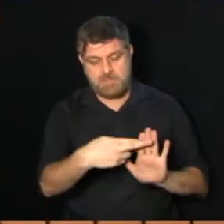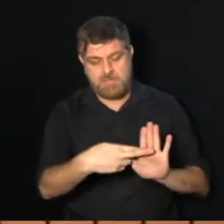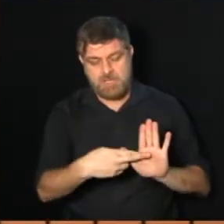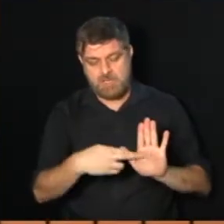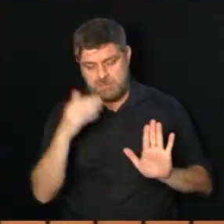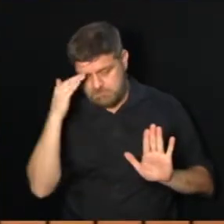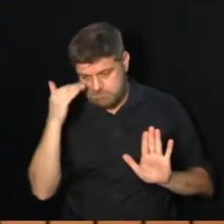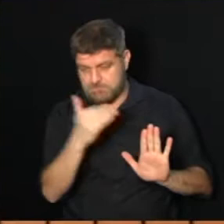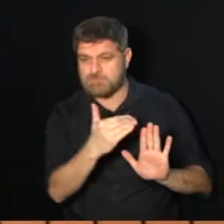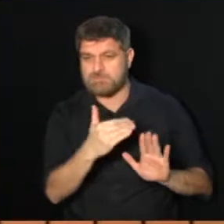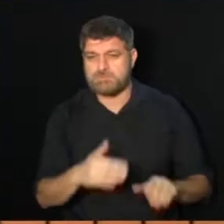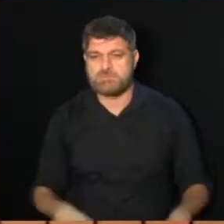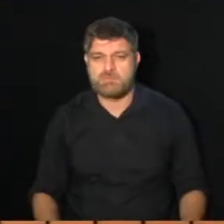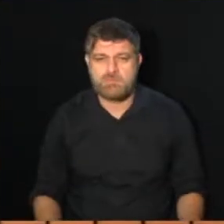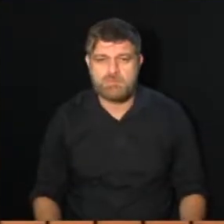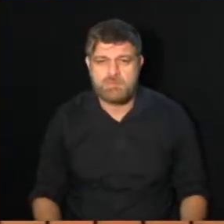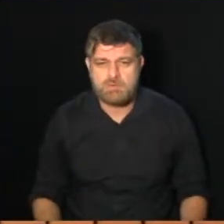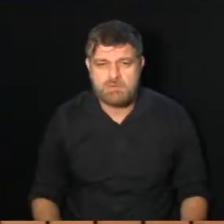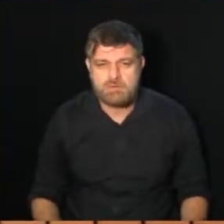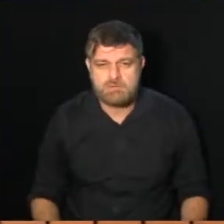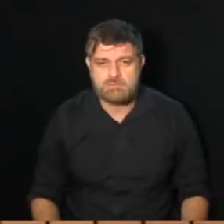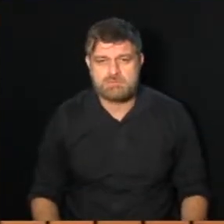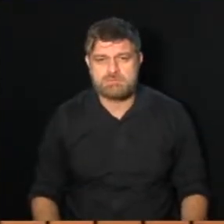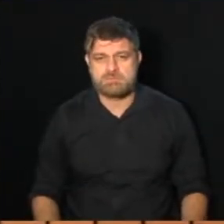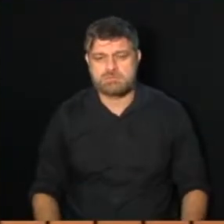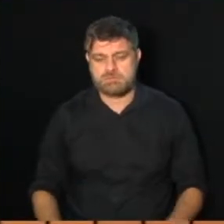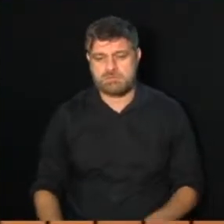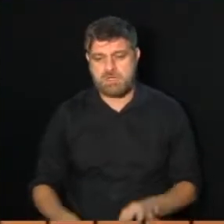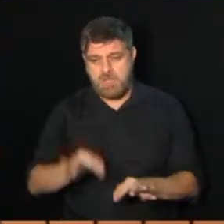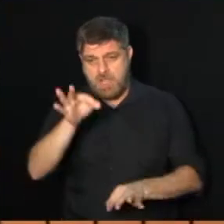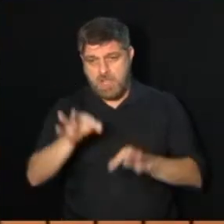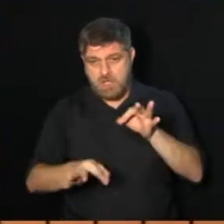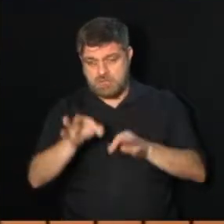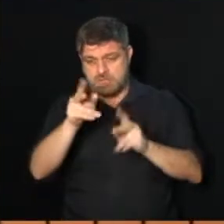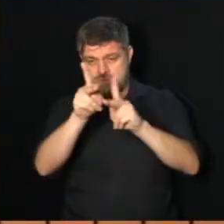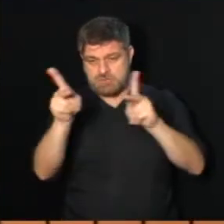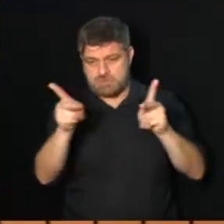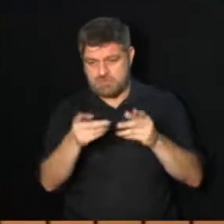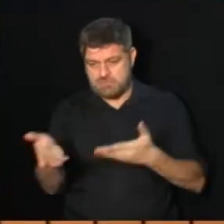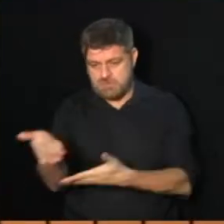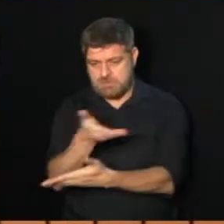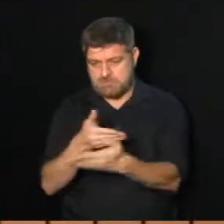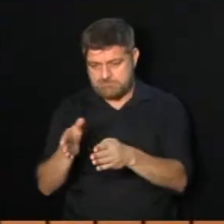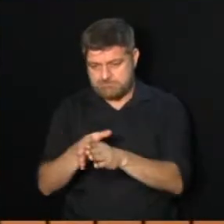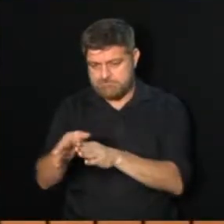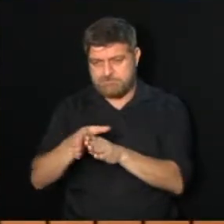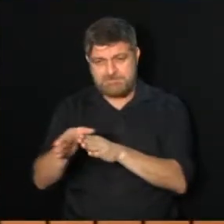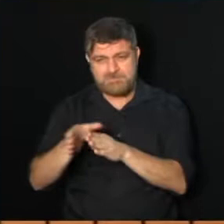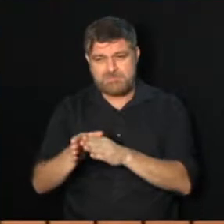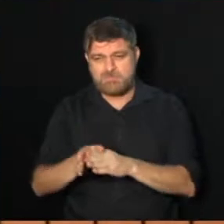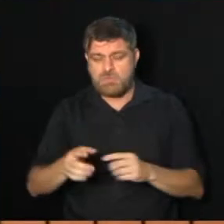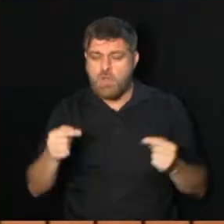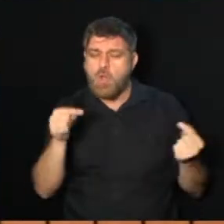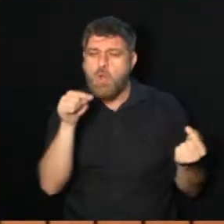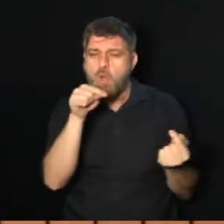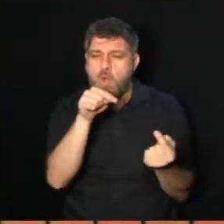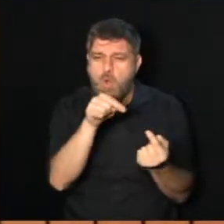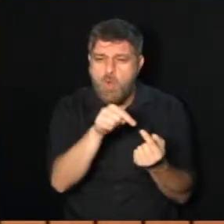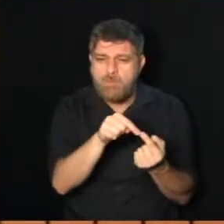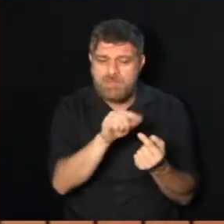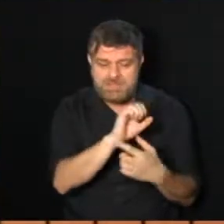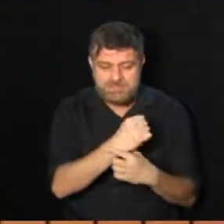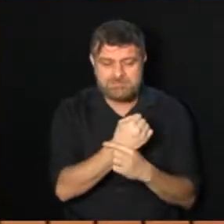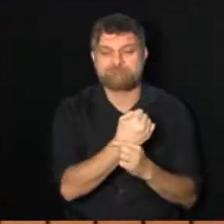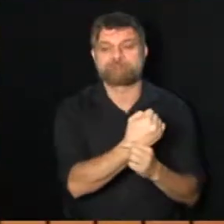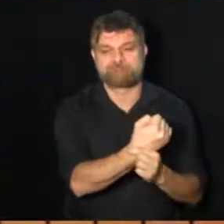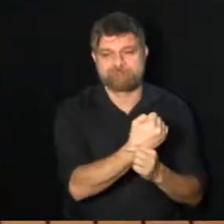Então, a prática da justiça restaurativa, ela atua diretamente na segurança, na